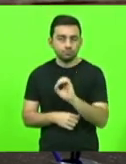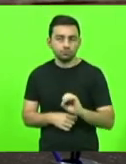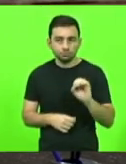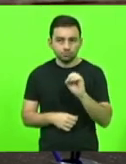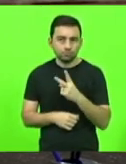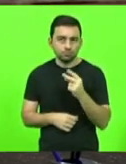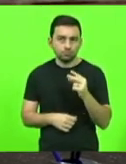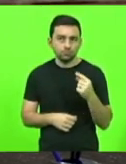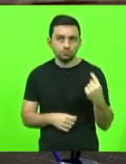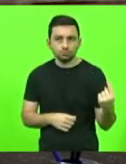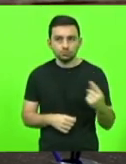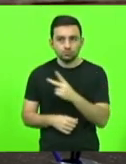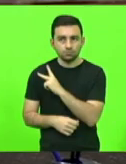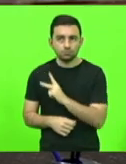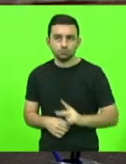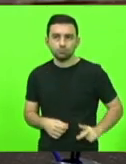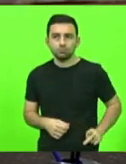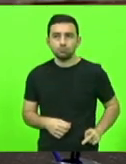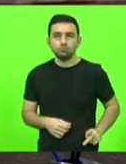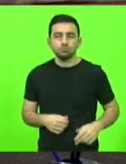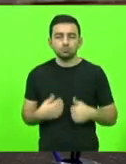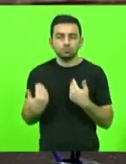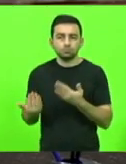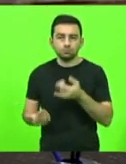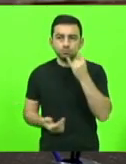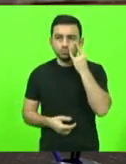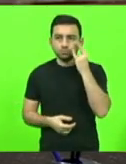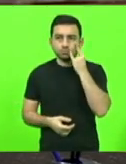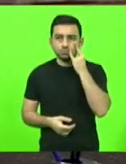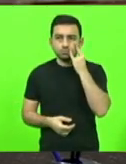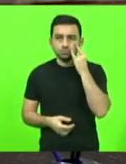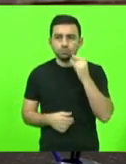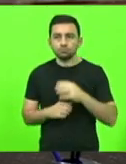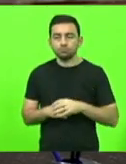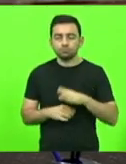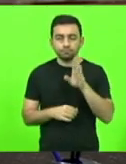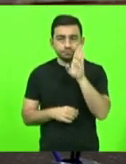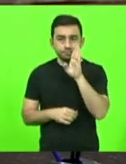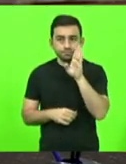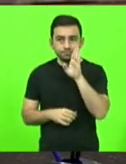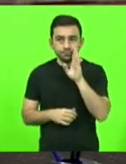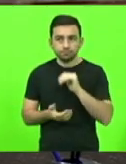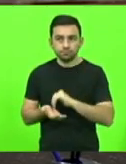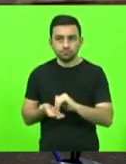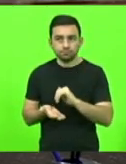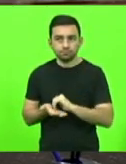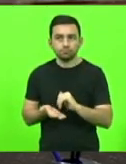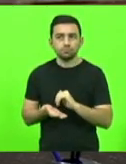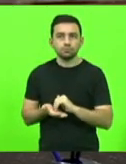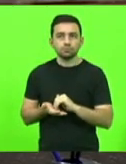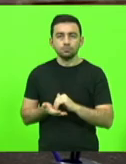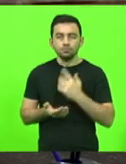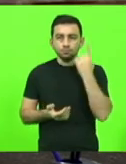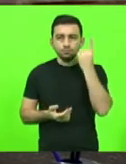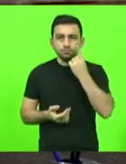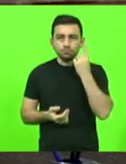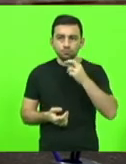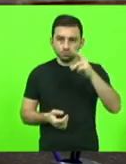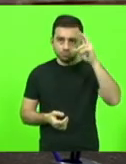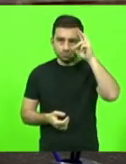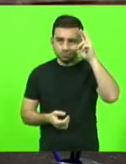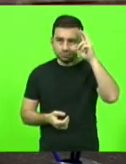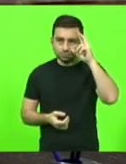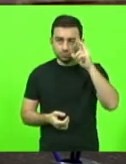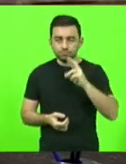Presidência, deputados, Mauro de Nadal, Nilson Berlanda, secretarias, deputados, Ricardo Alba,